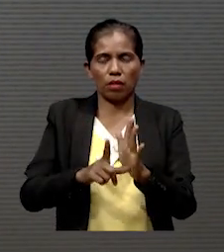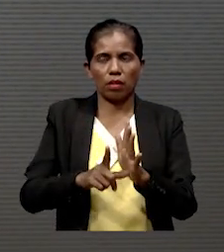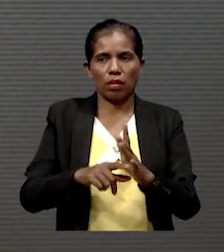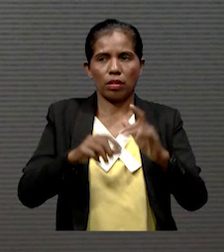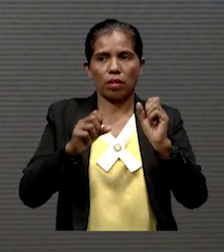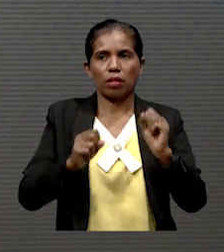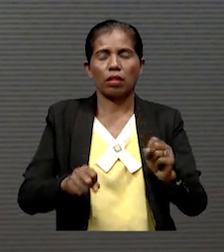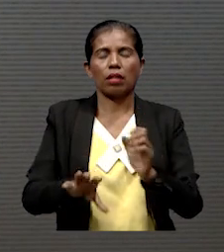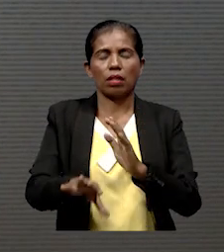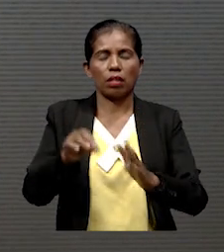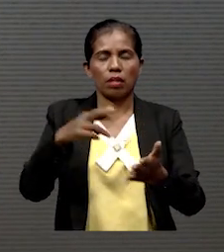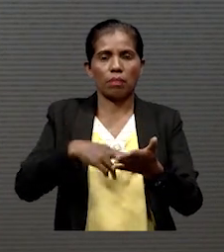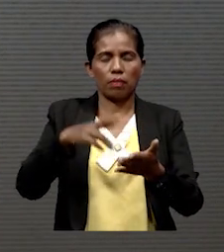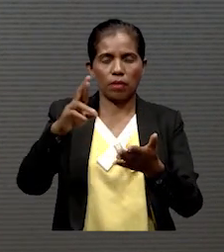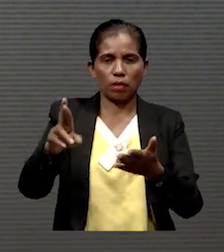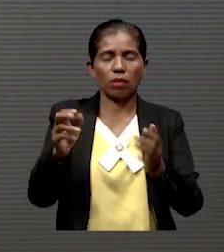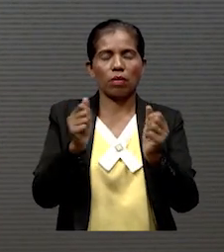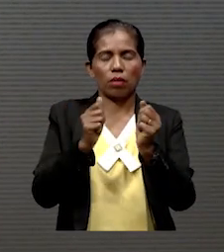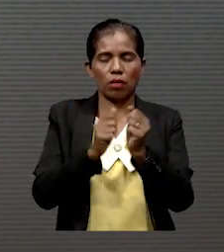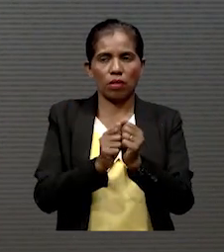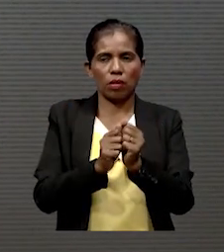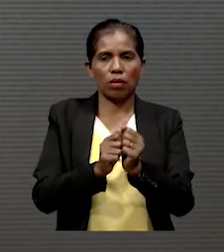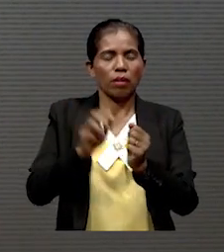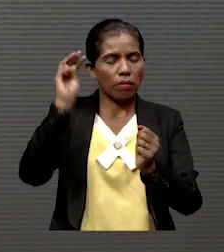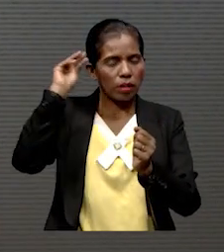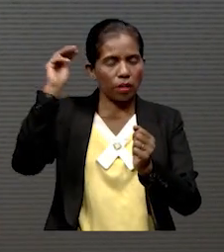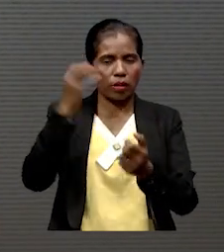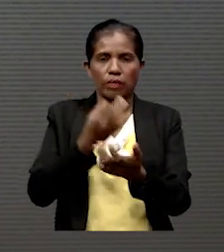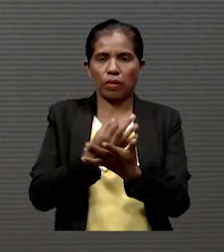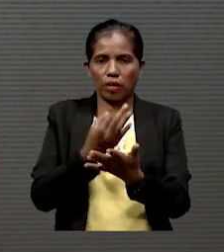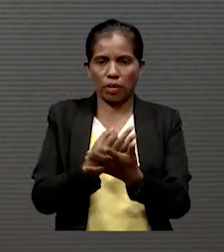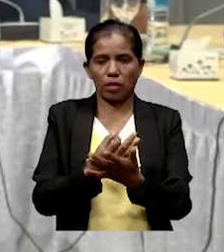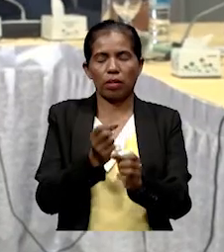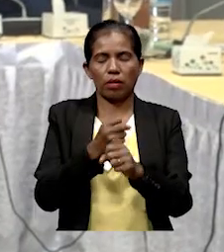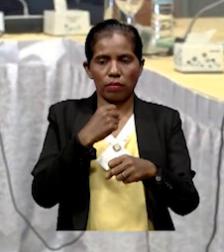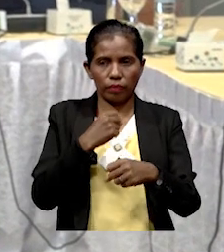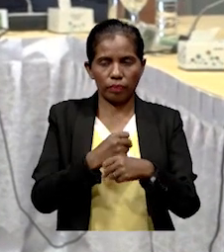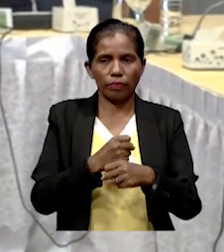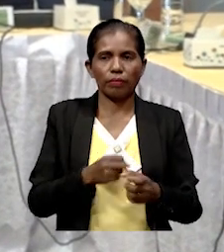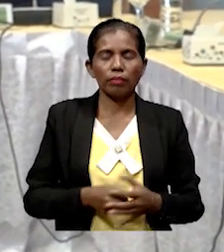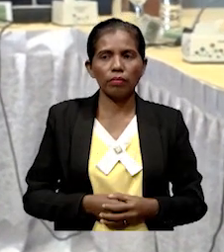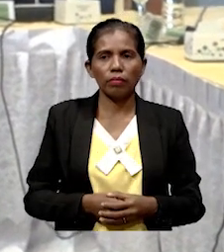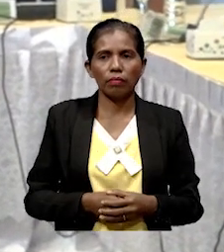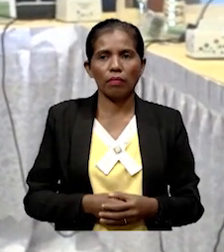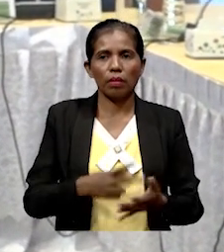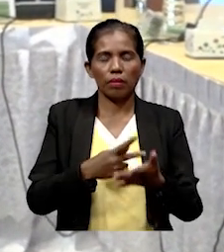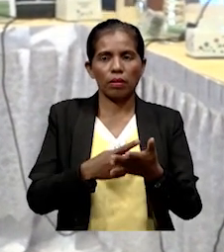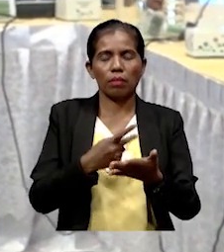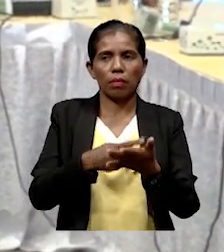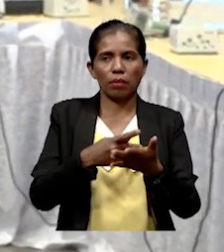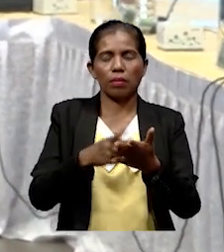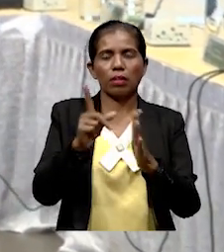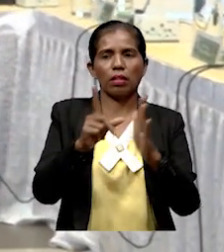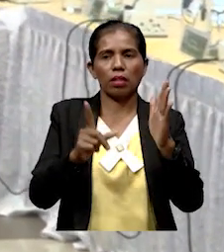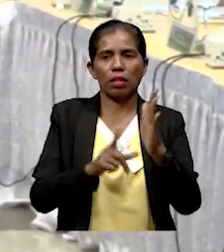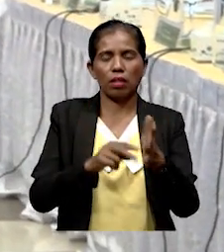né? Rácia que está na aprovação ou alterações. Deve parte do Ministério das Finanças nesse relógio ajustamento necessário, será? Projeto proposta lei para alteração da RULUC